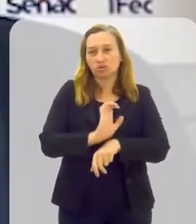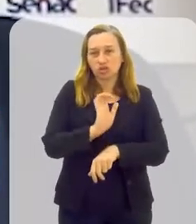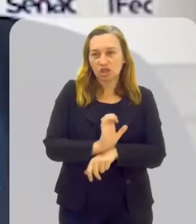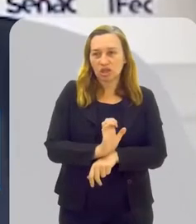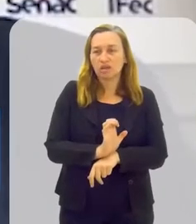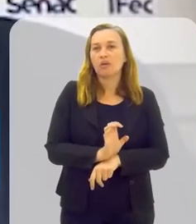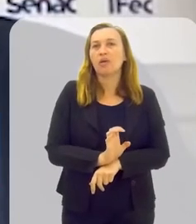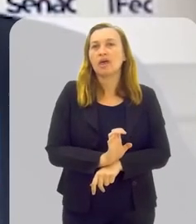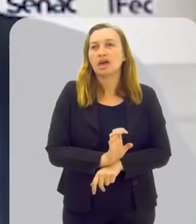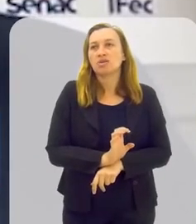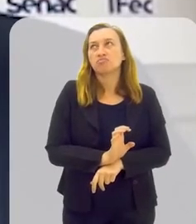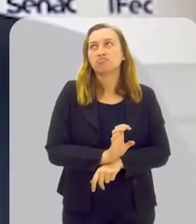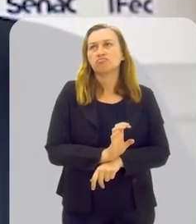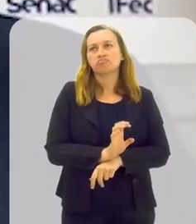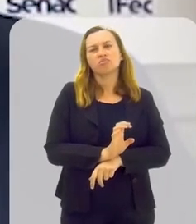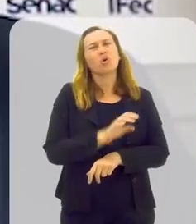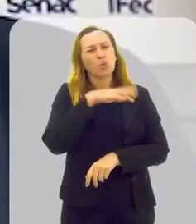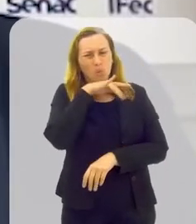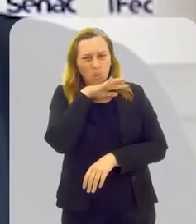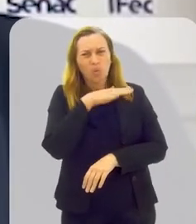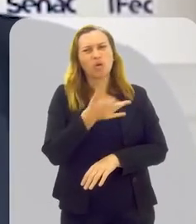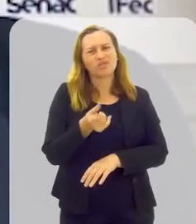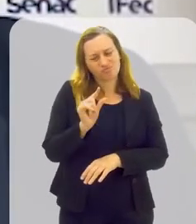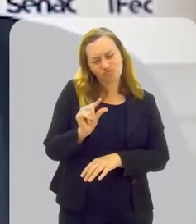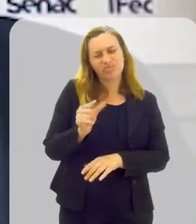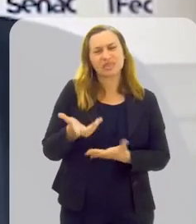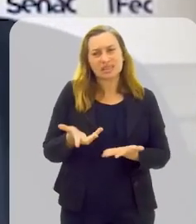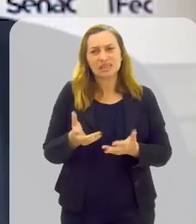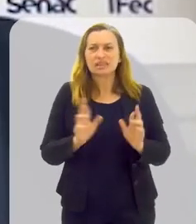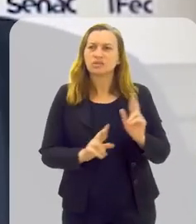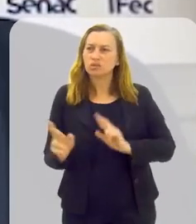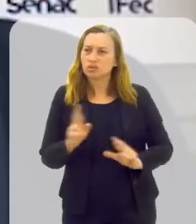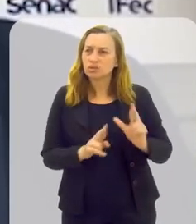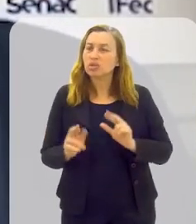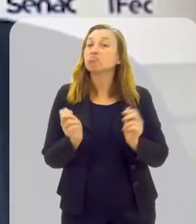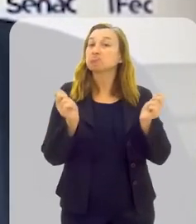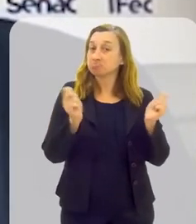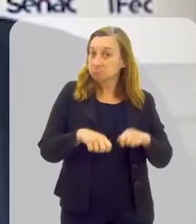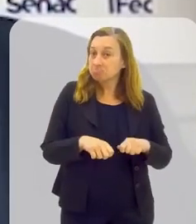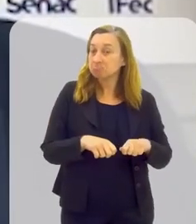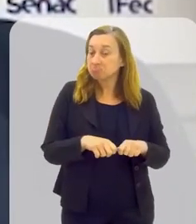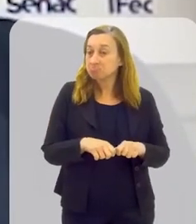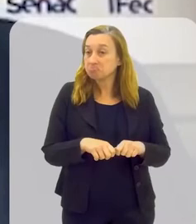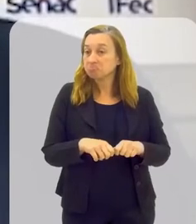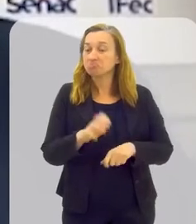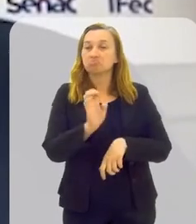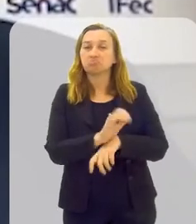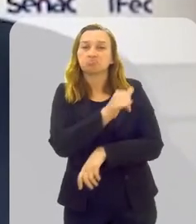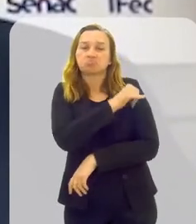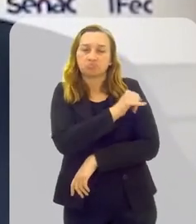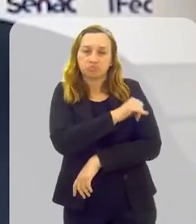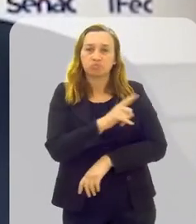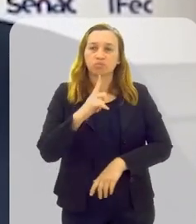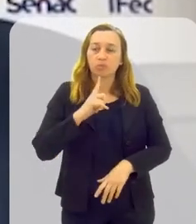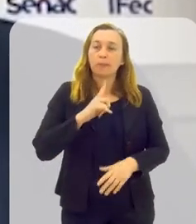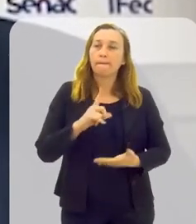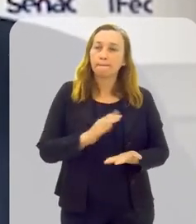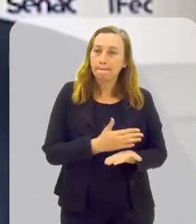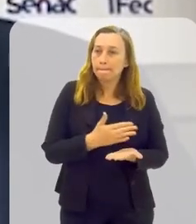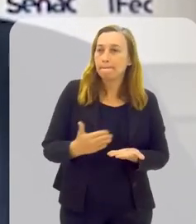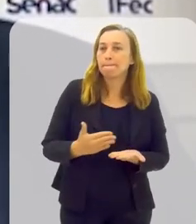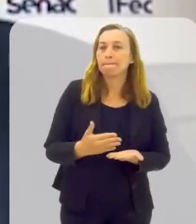no estado não são ruins são pequenos em relação a possibilidade que está do Rio de Janeiro tem